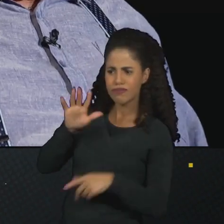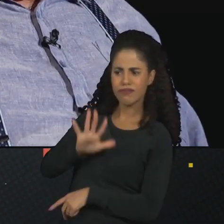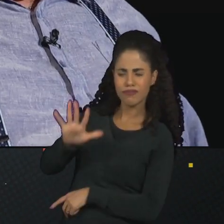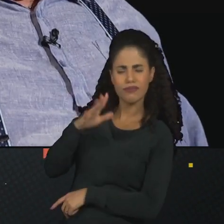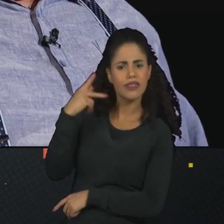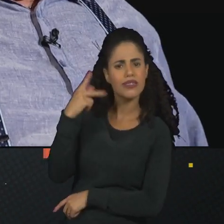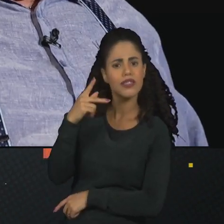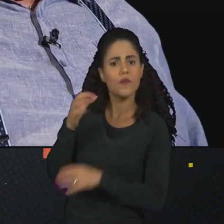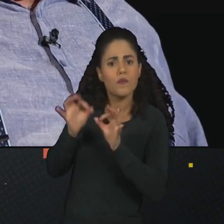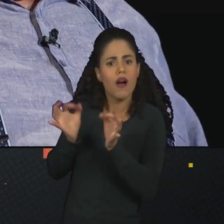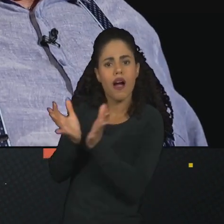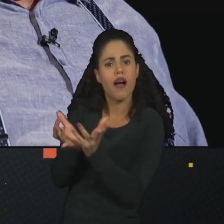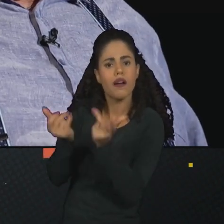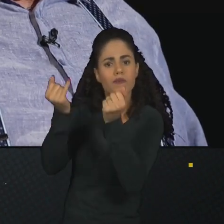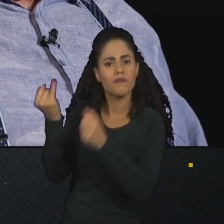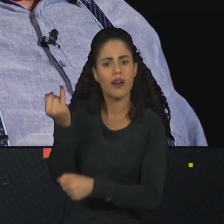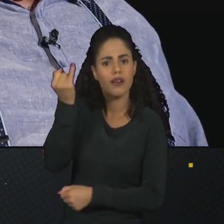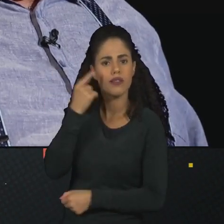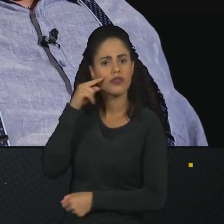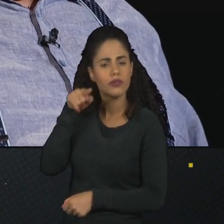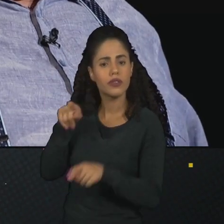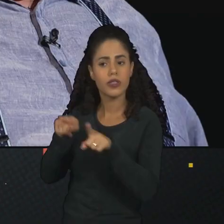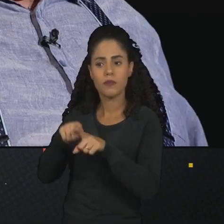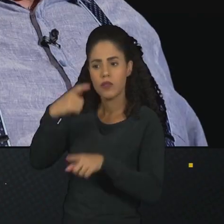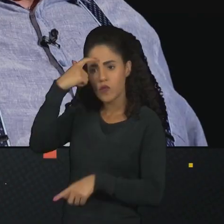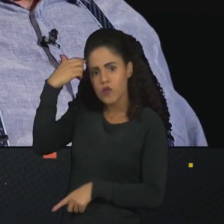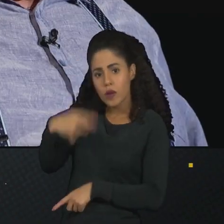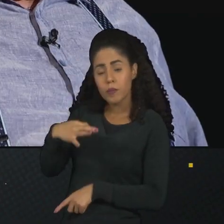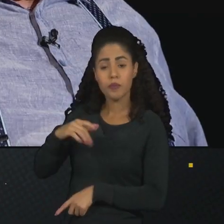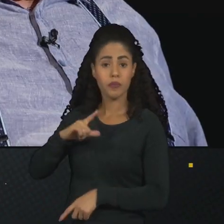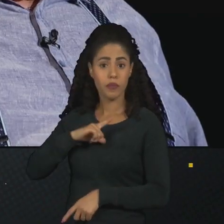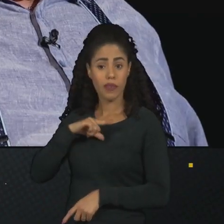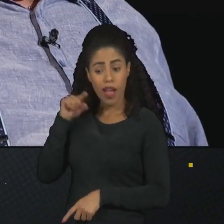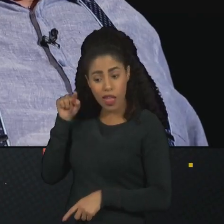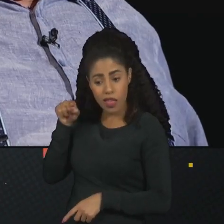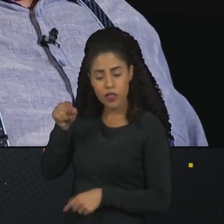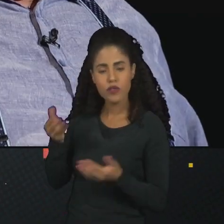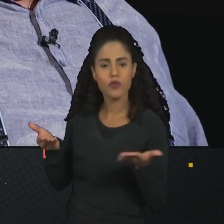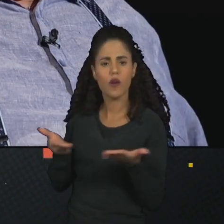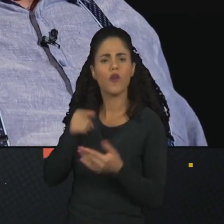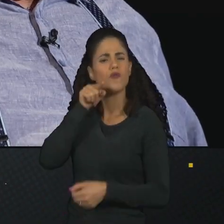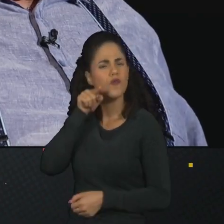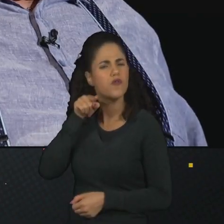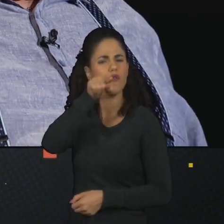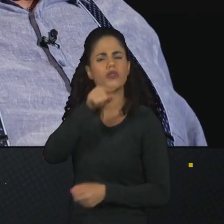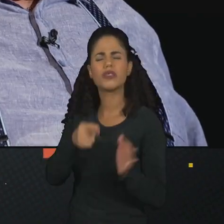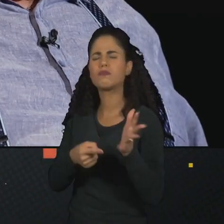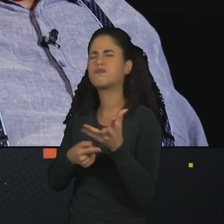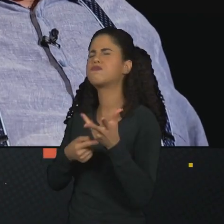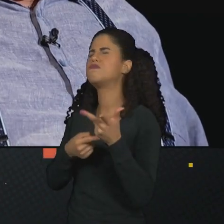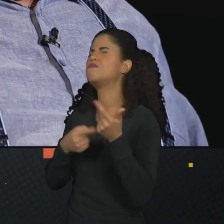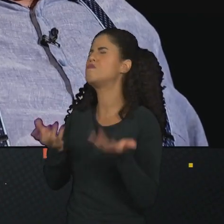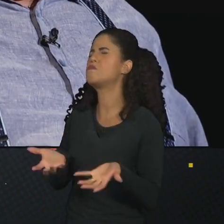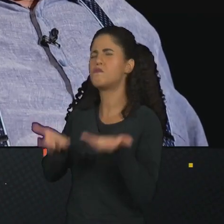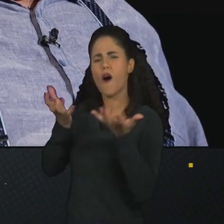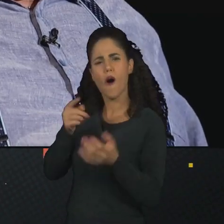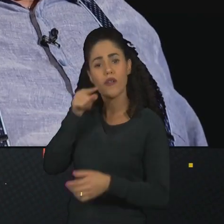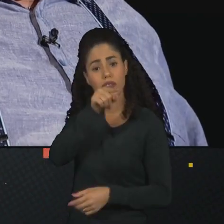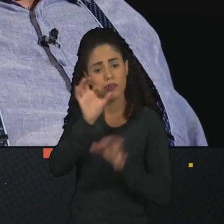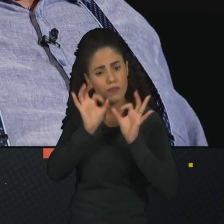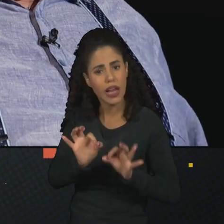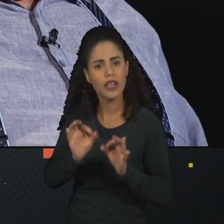papel básico de aumentar o nível de consciência, e nisto você é um artista primordial, você é um